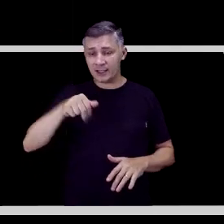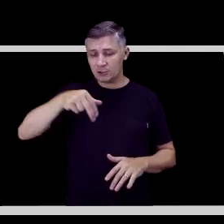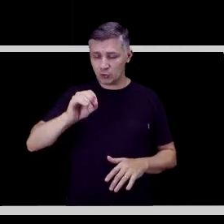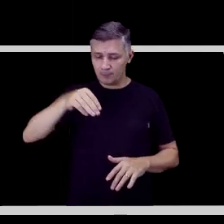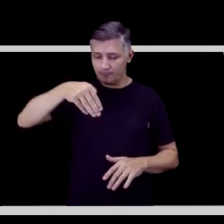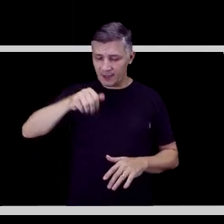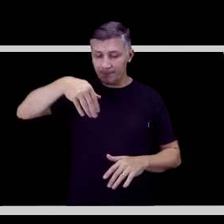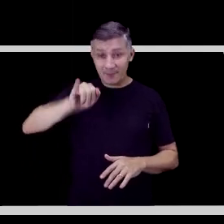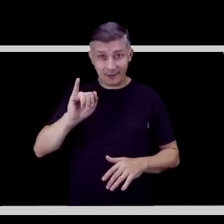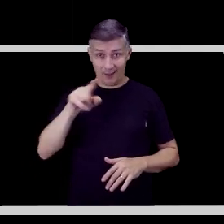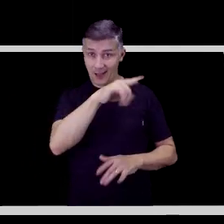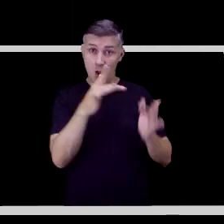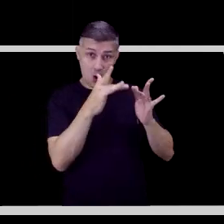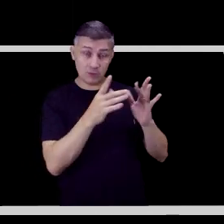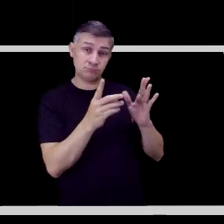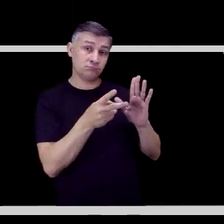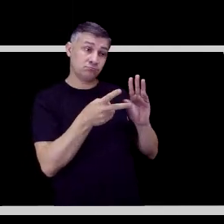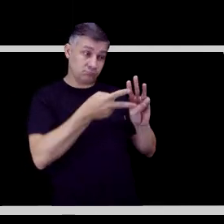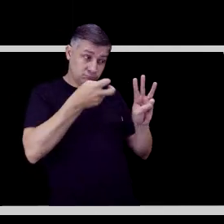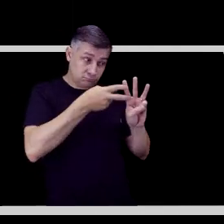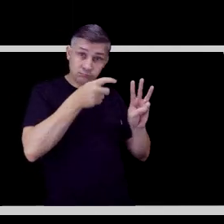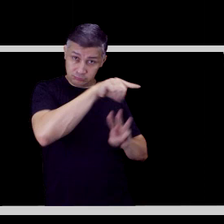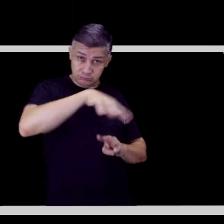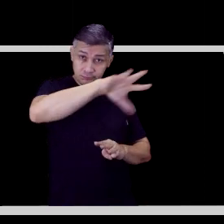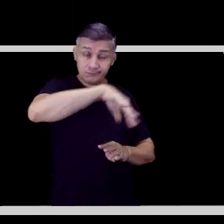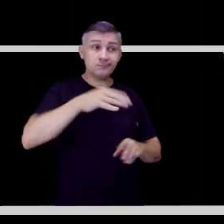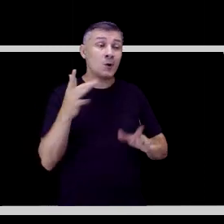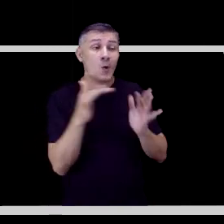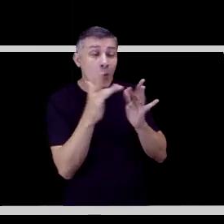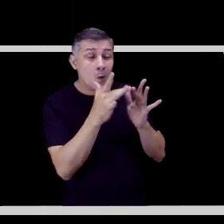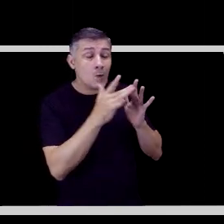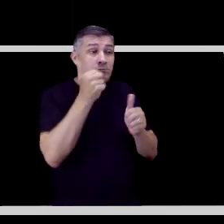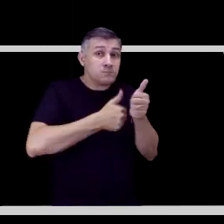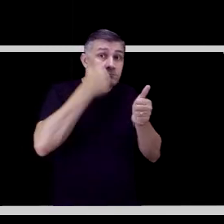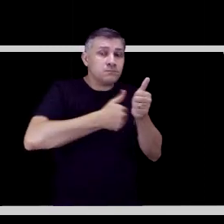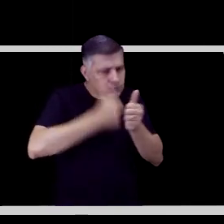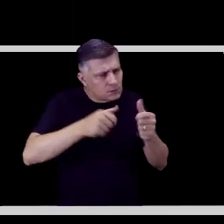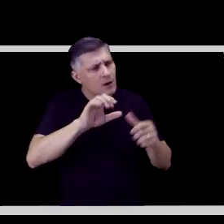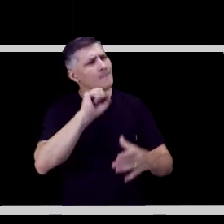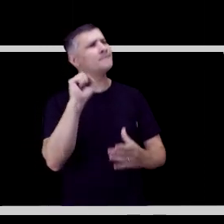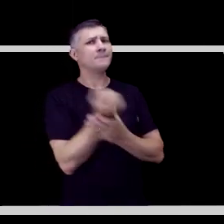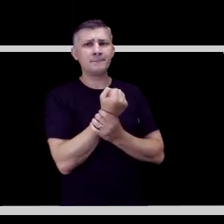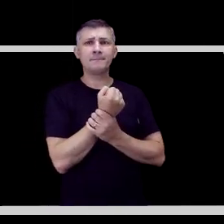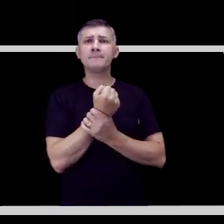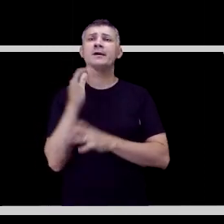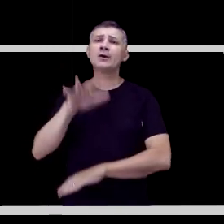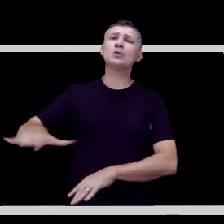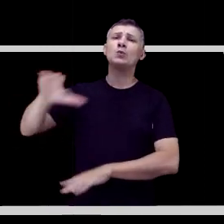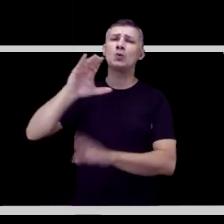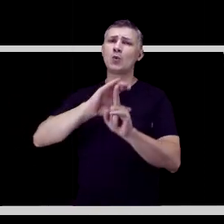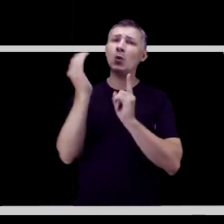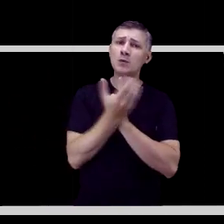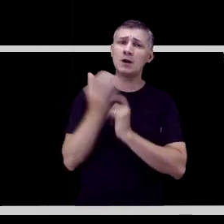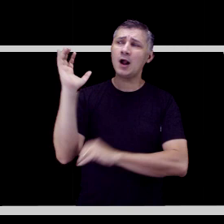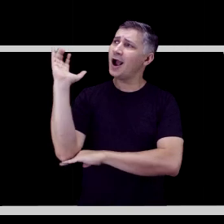uma reportagem na Amazônia, fez contato com os nativos Yanomami e passou a viver um tempo com eles. E